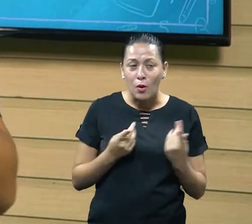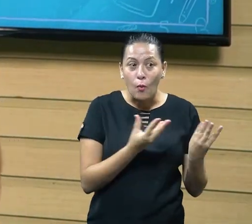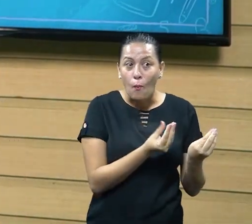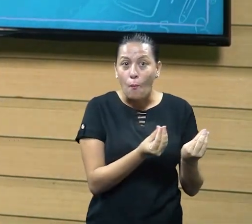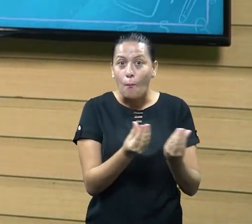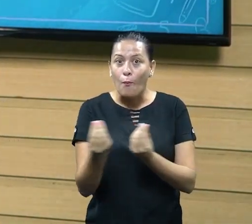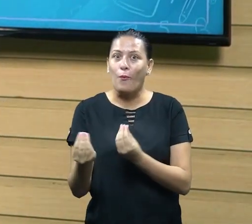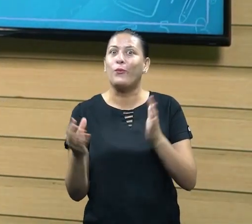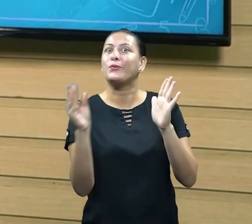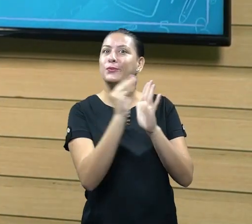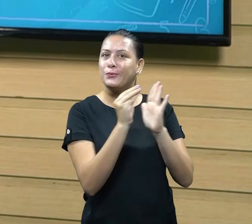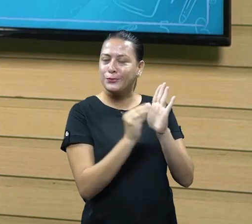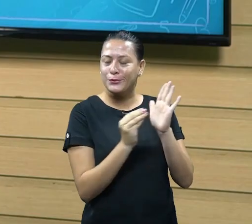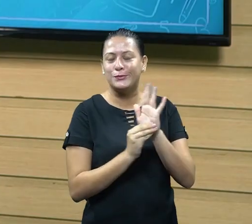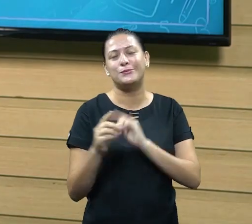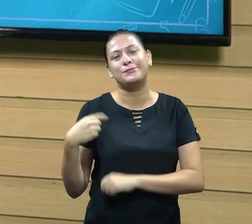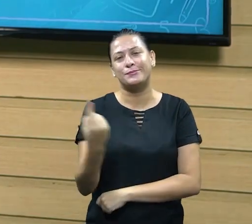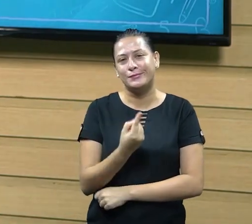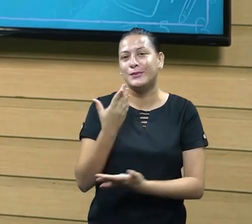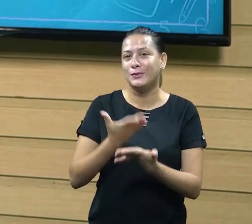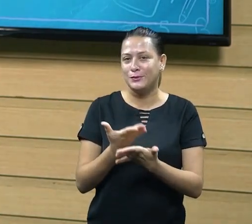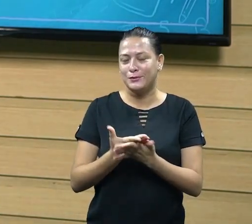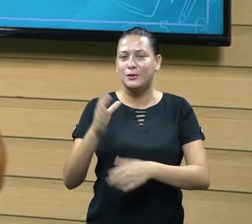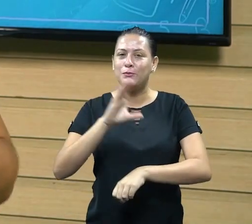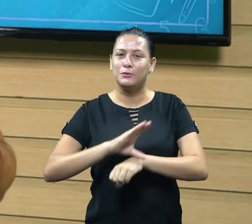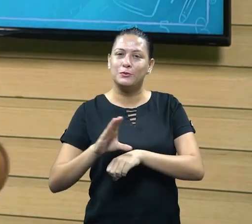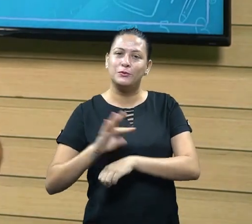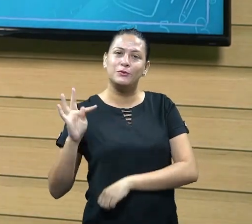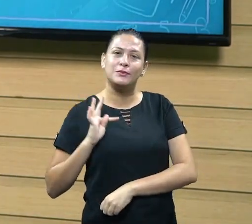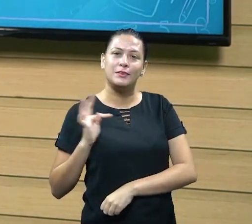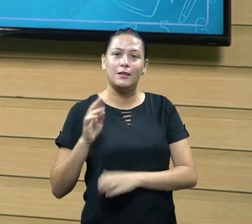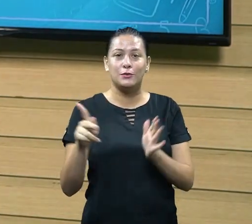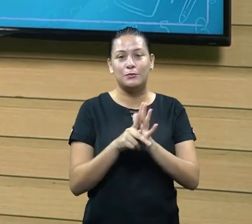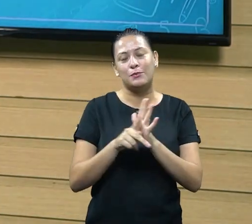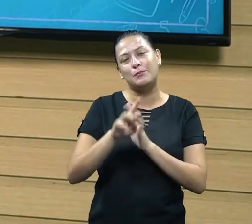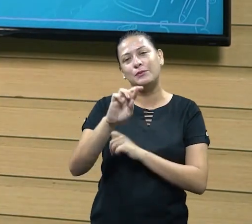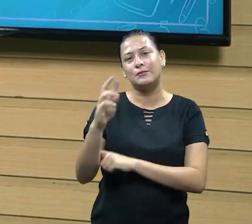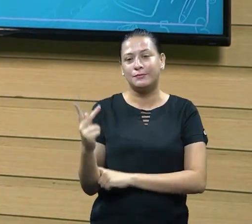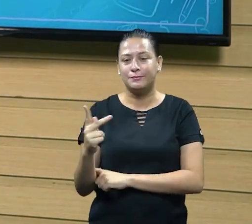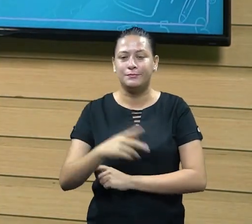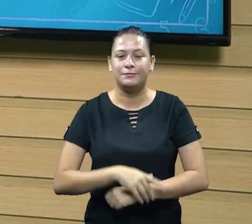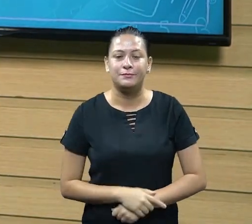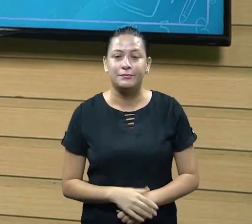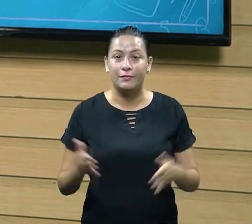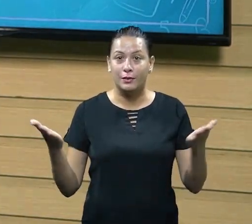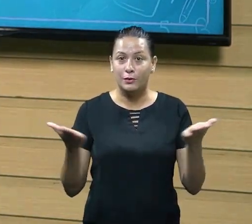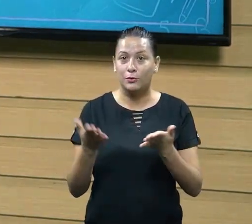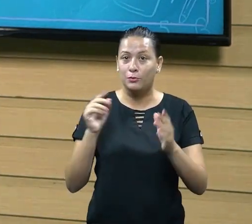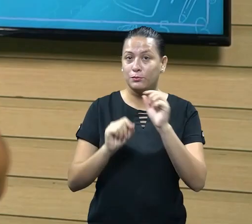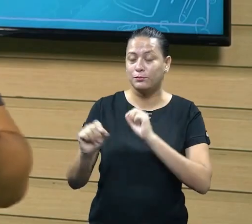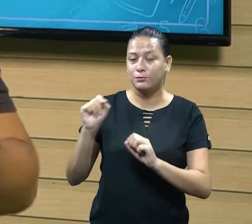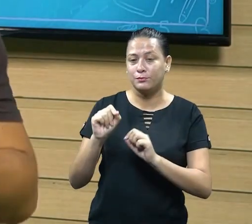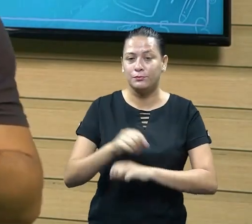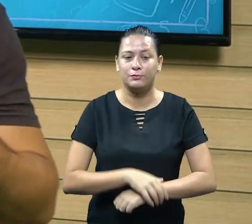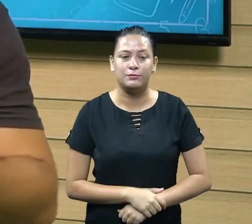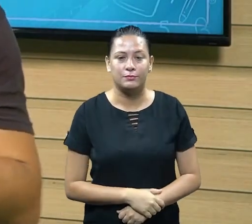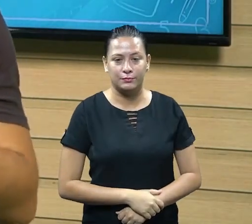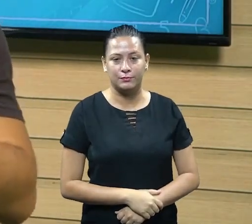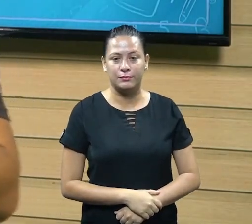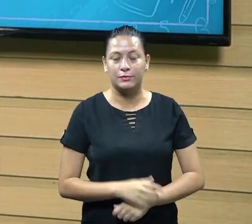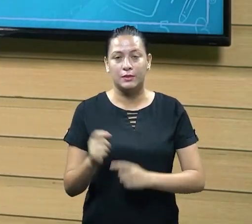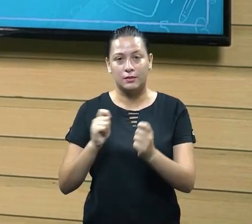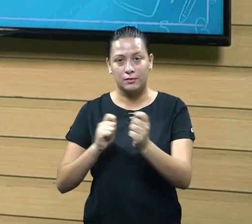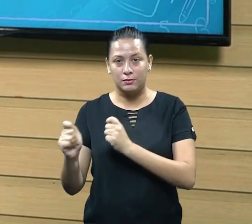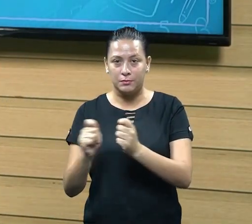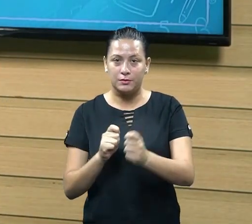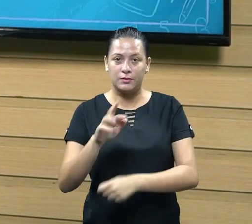nós estudamos nesse curso técnico em RH. E hoje nós vamos incrementar, né, e falar dessa administração de RH parte